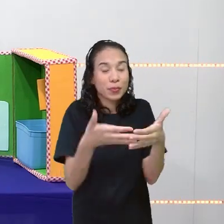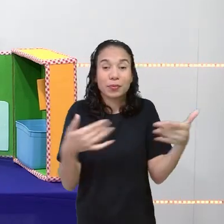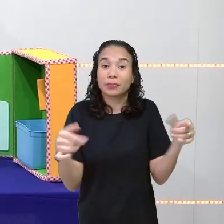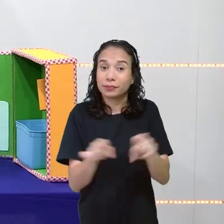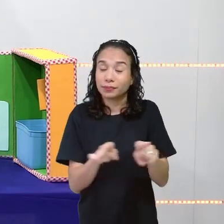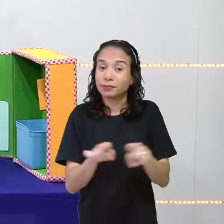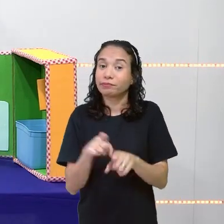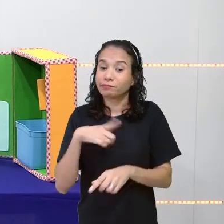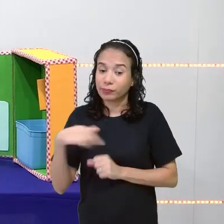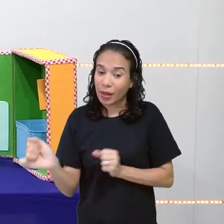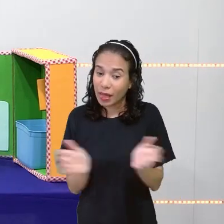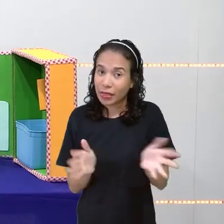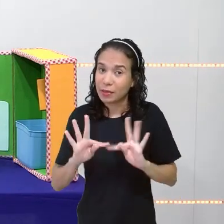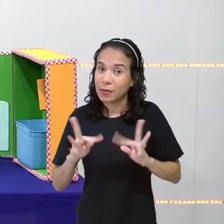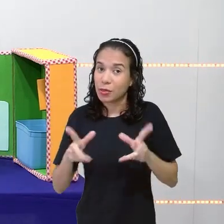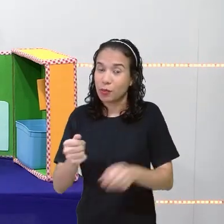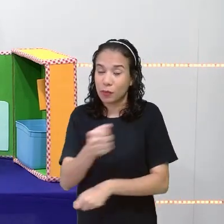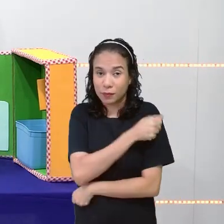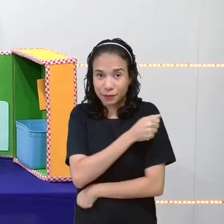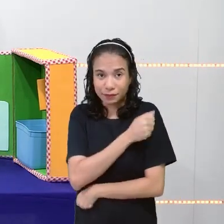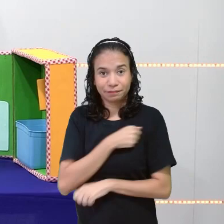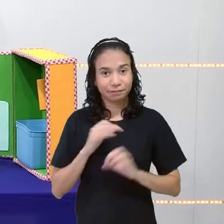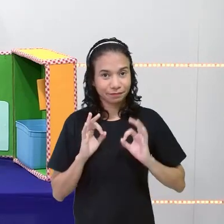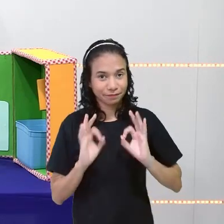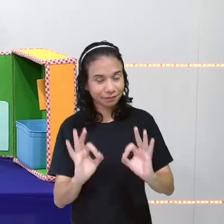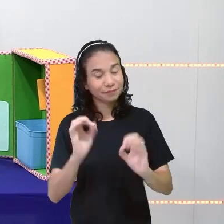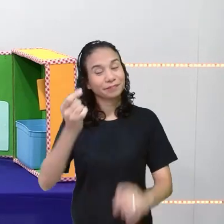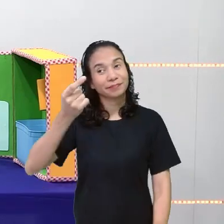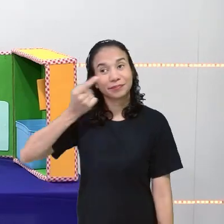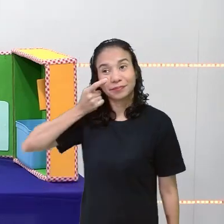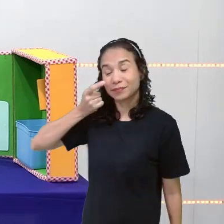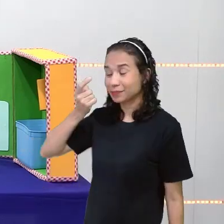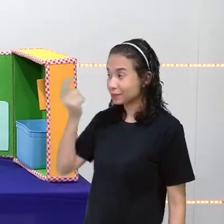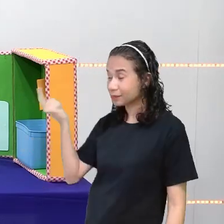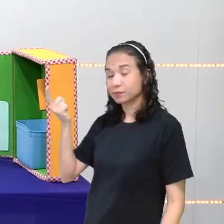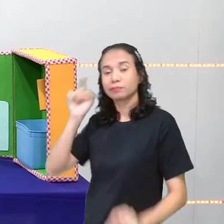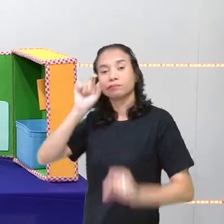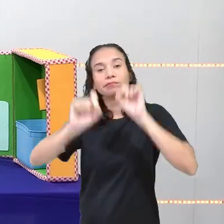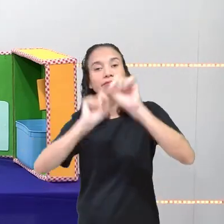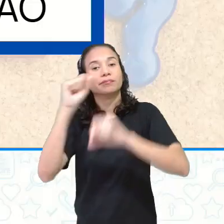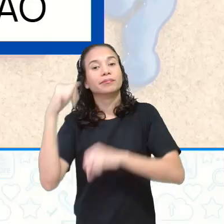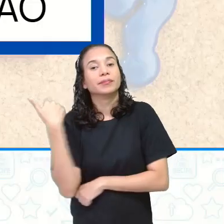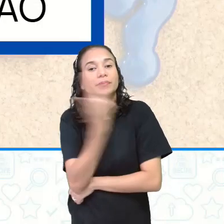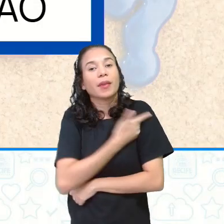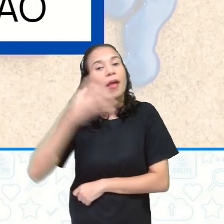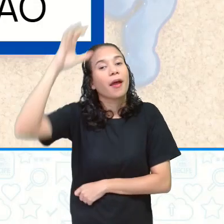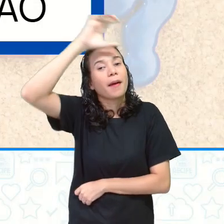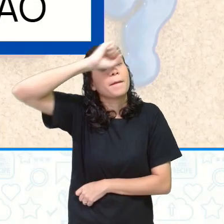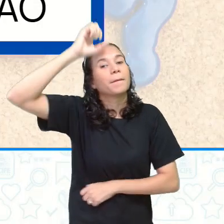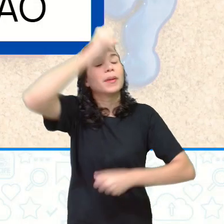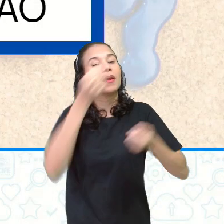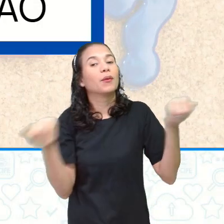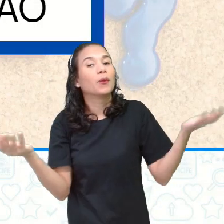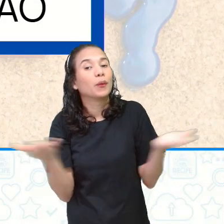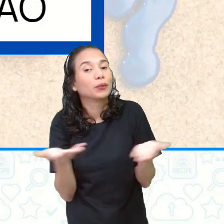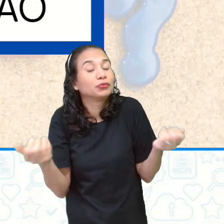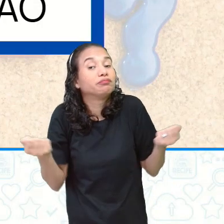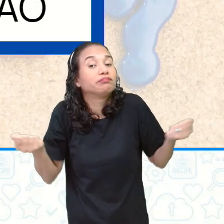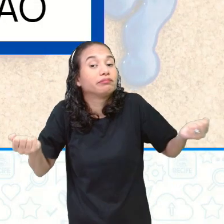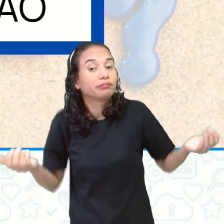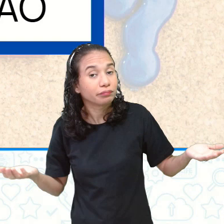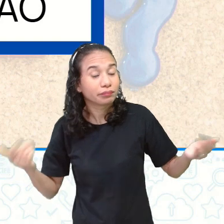levar acessibilidade a todos os meus alunos, tá certo? Então vamos lá. O que iremos aprender na aula de hoje? Na aula de hoje,